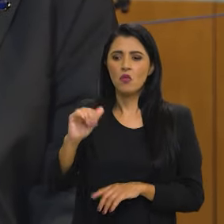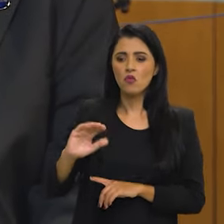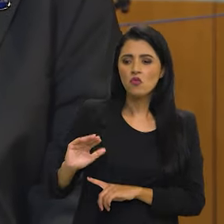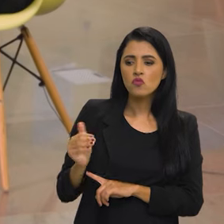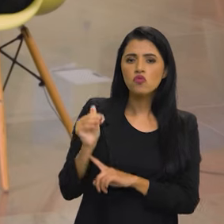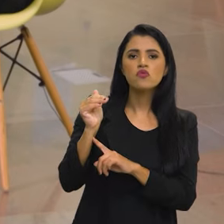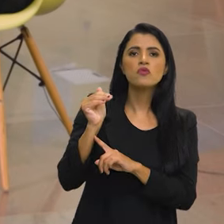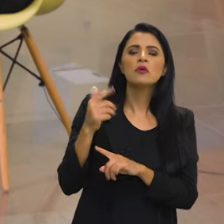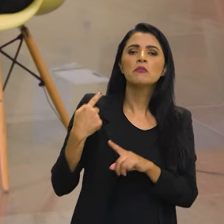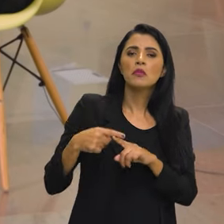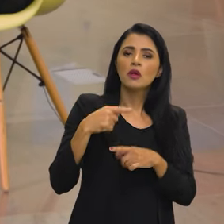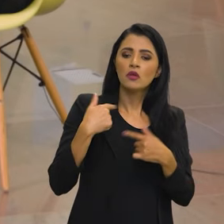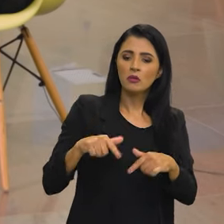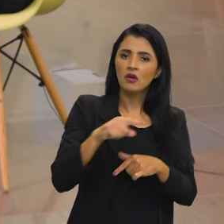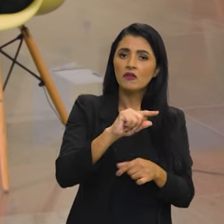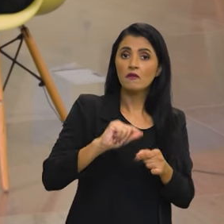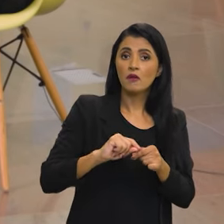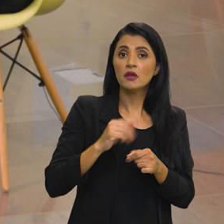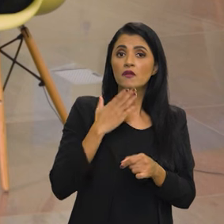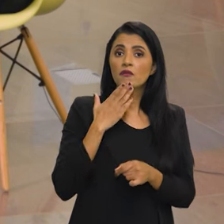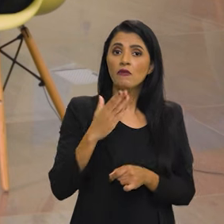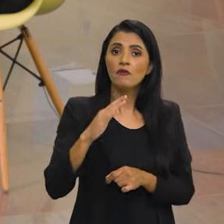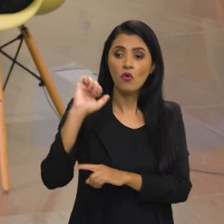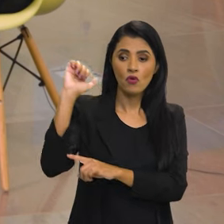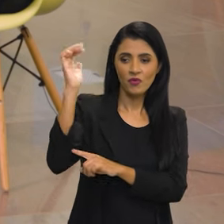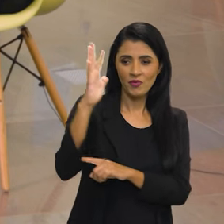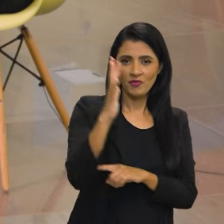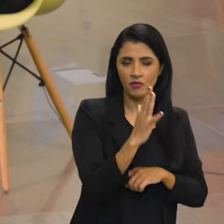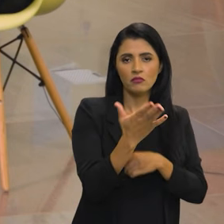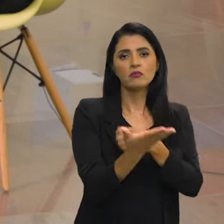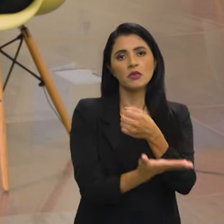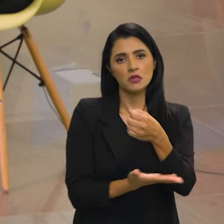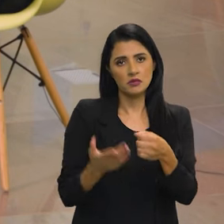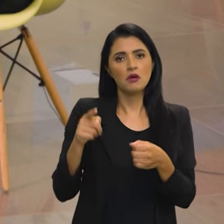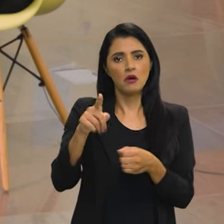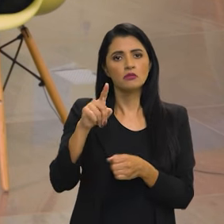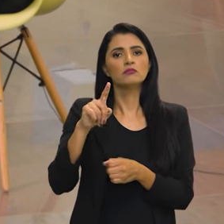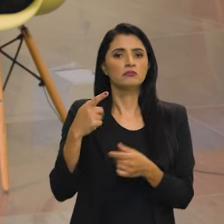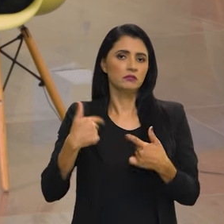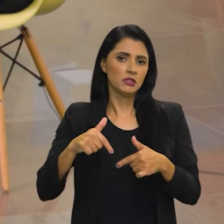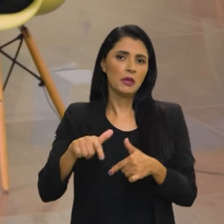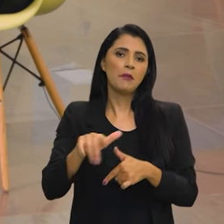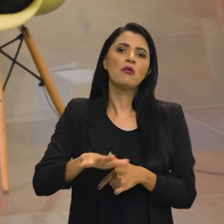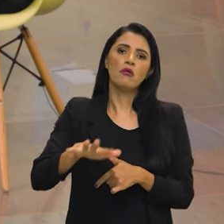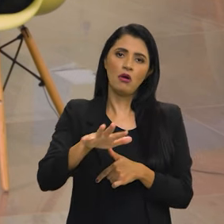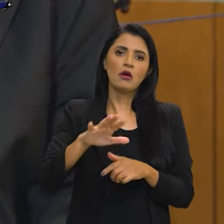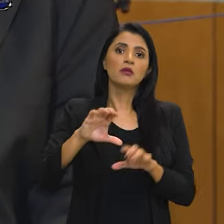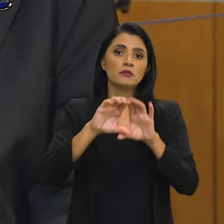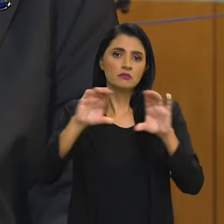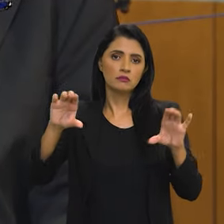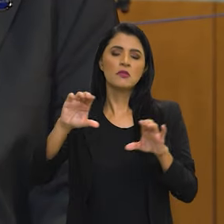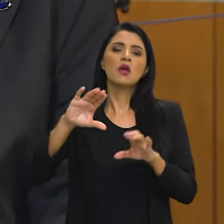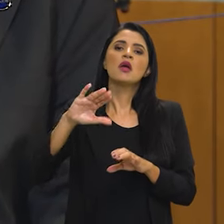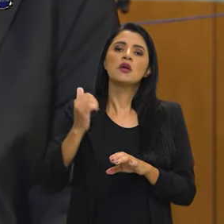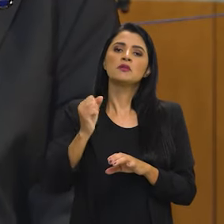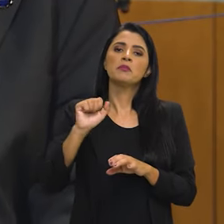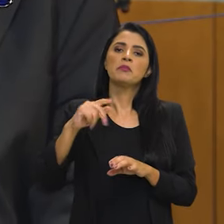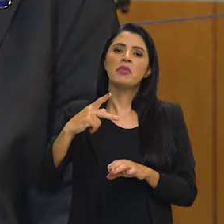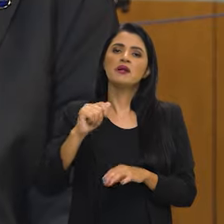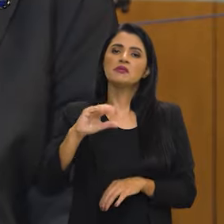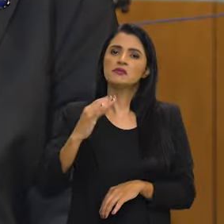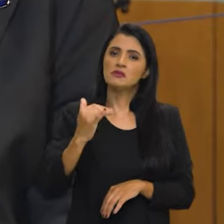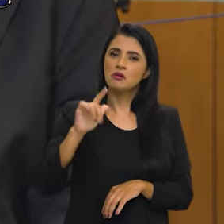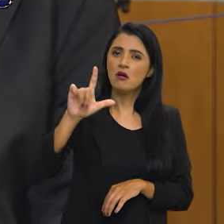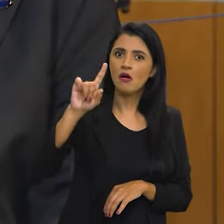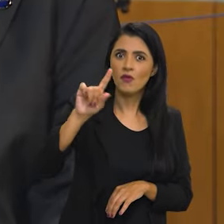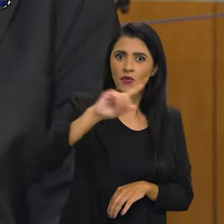ciência, pelas atividades que ele faz para o meio ambiente, baseadas em atividades espaciais. Então o Brasil foi o